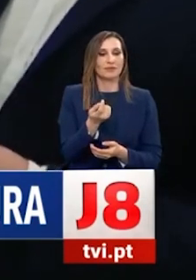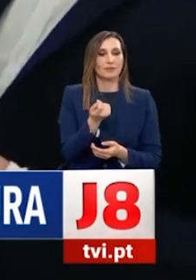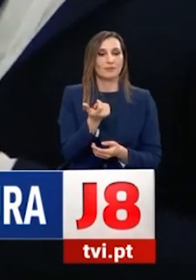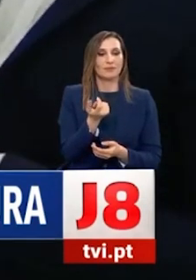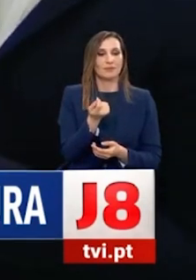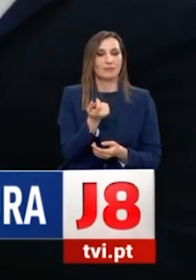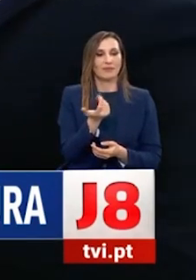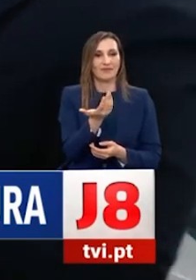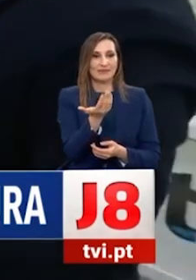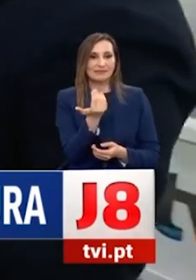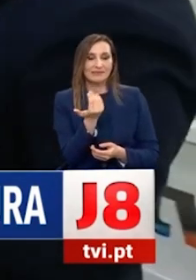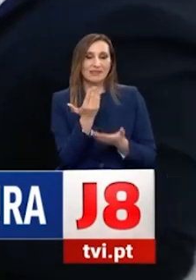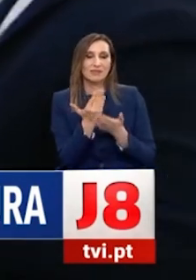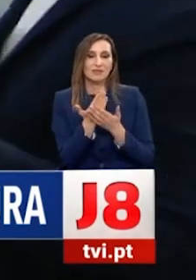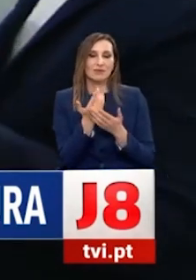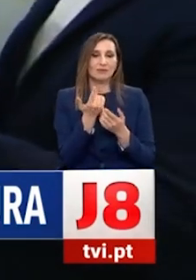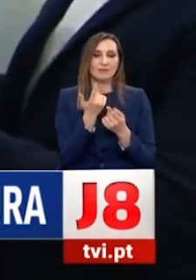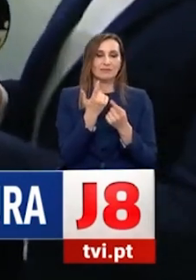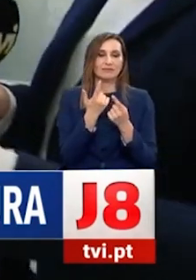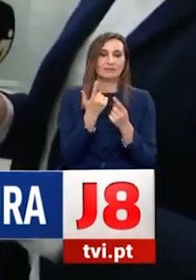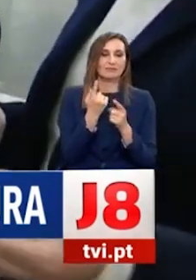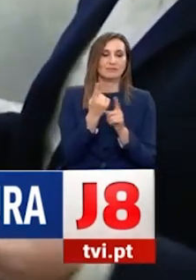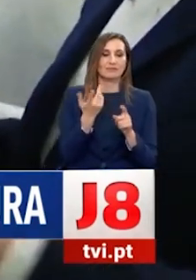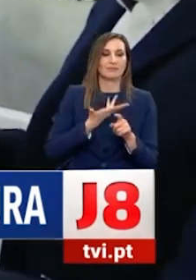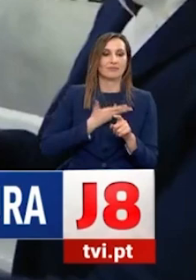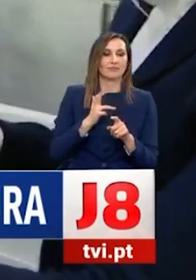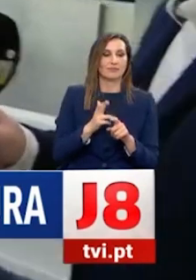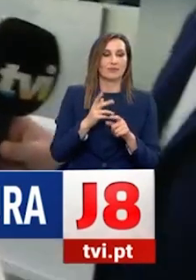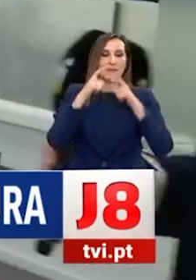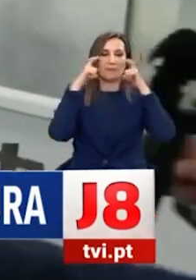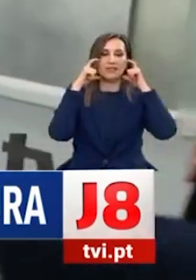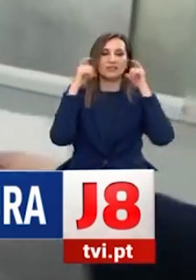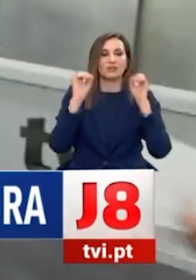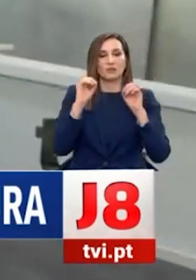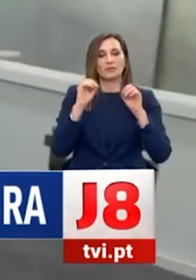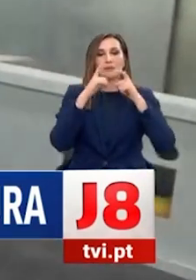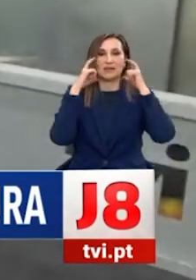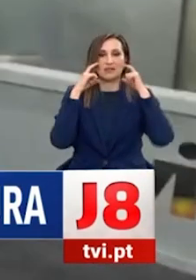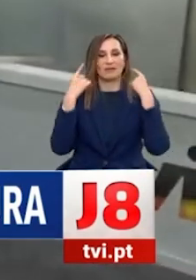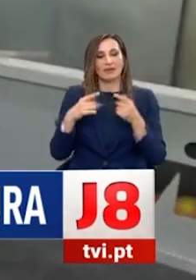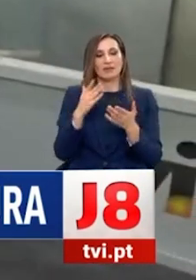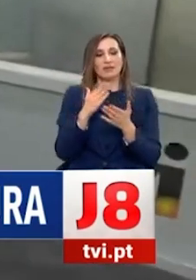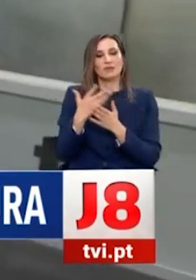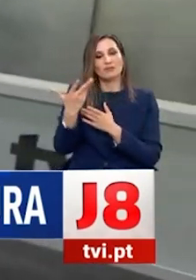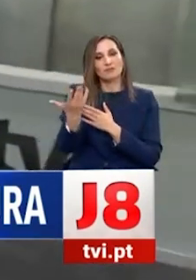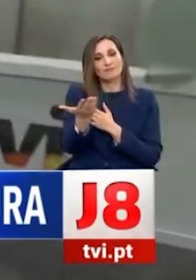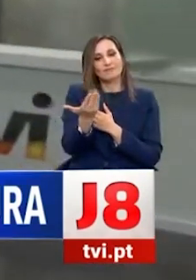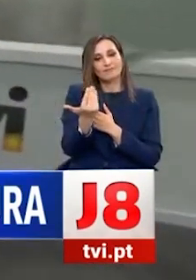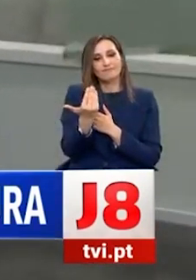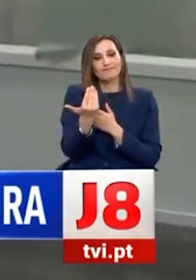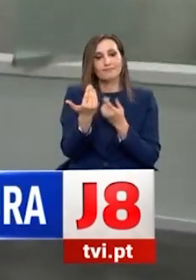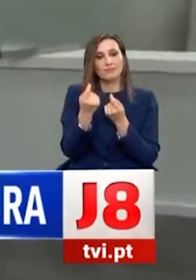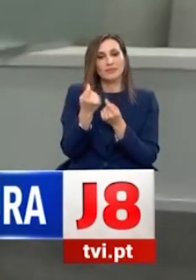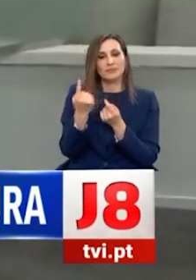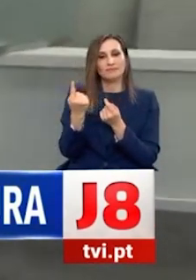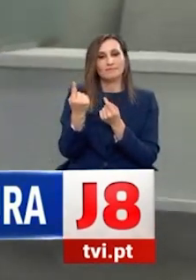até nós. Estamos só aqui com algumas questões, até porque a Doutora Ana Gomes está sem máscara, nós estamos com máscara. Sra. Convido-a só para se juntar um bocadinho para este